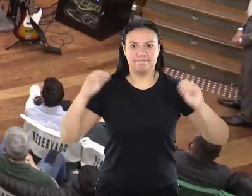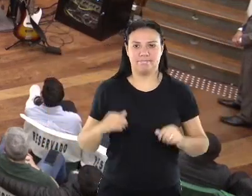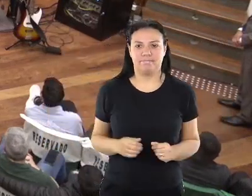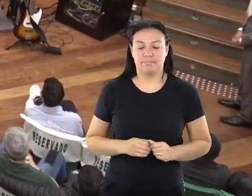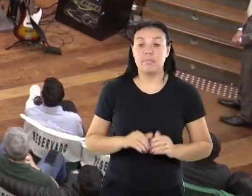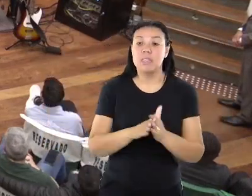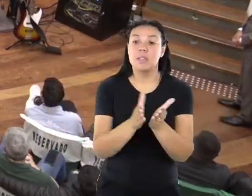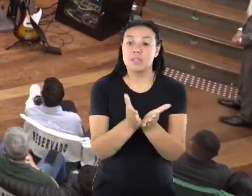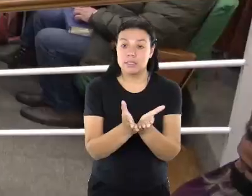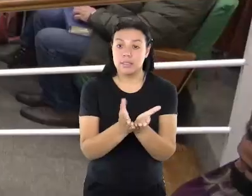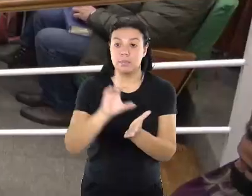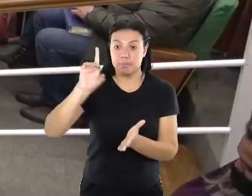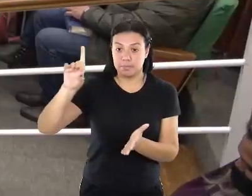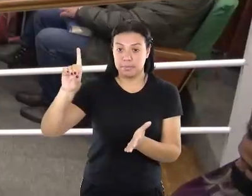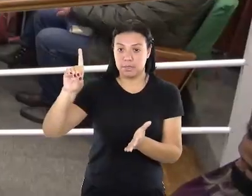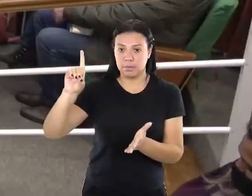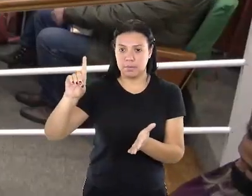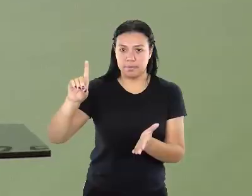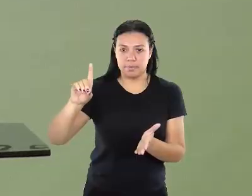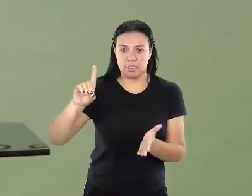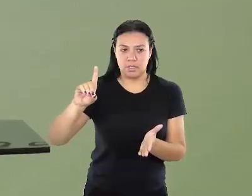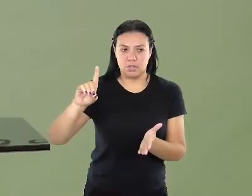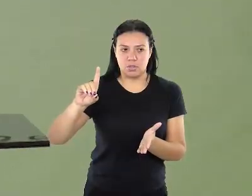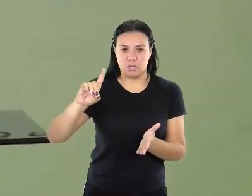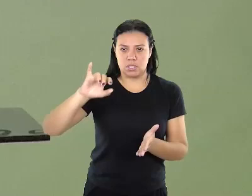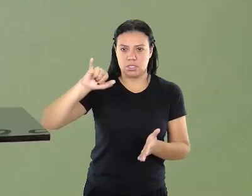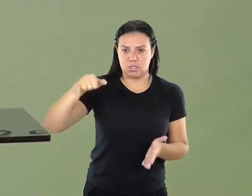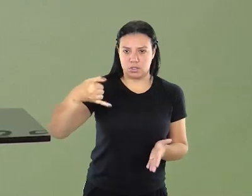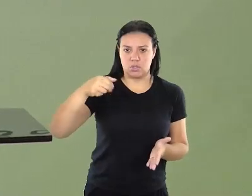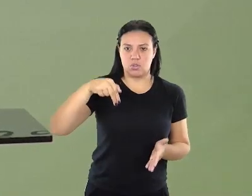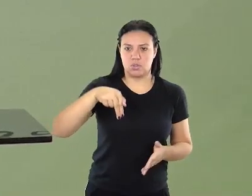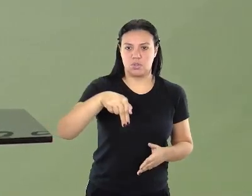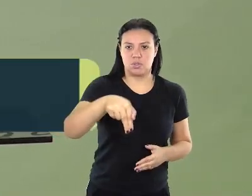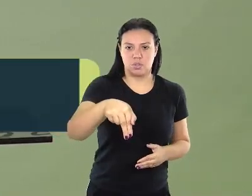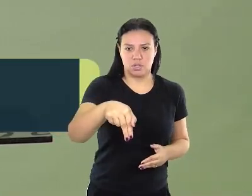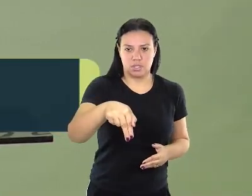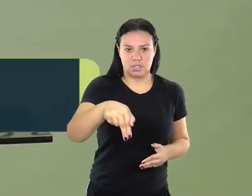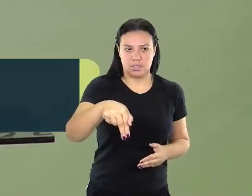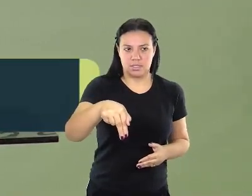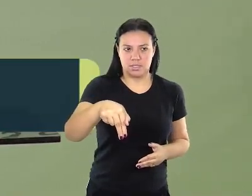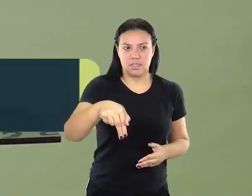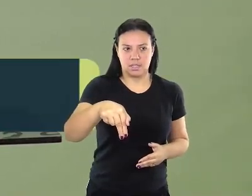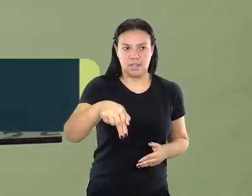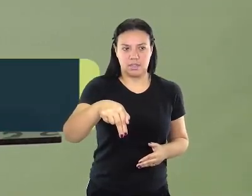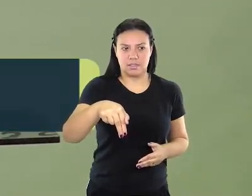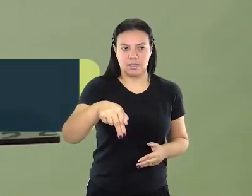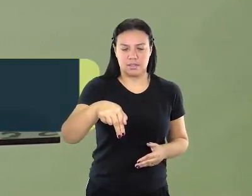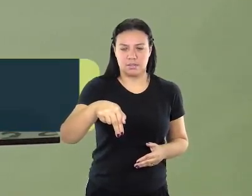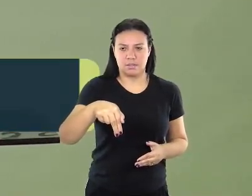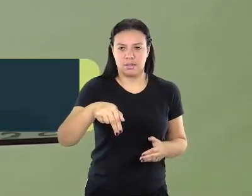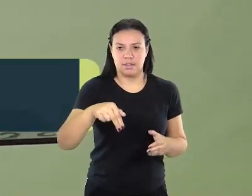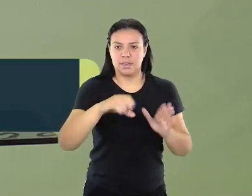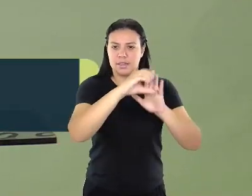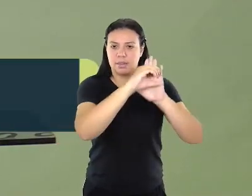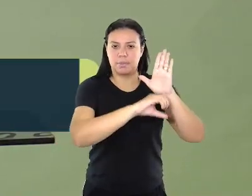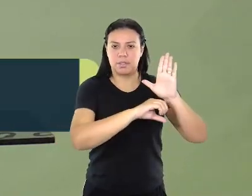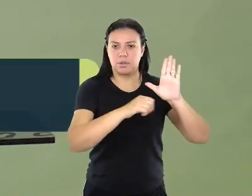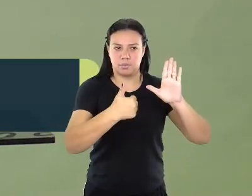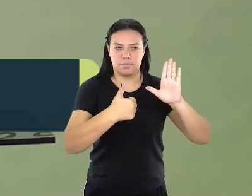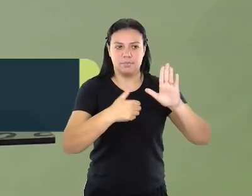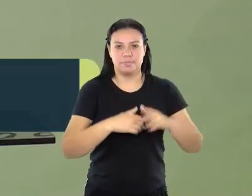Vamos abrir a palavra de Deus em Jonas, capítulo 1, versos de 1 a 3. Eu peço que você deixe a sua Bíblia aberta ou